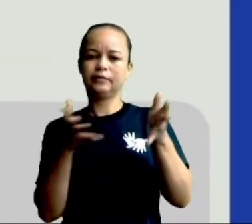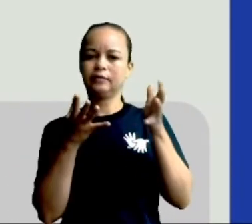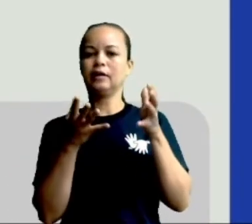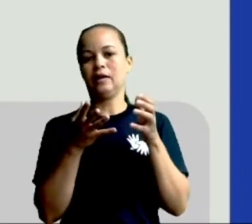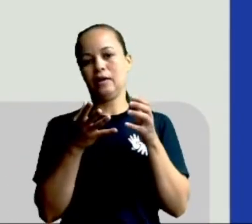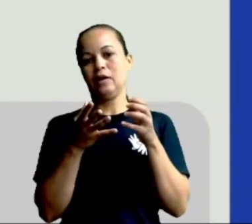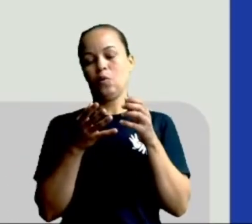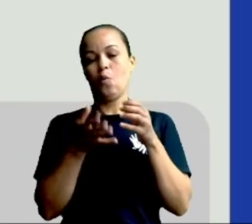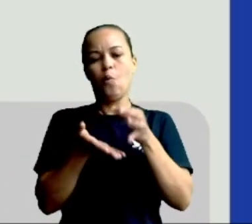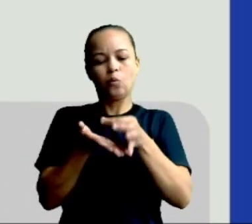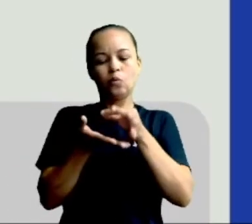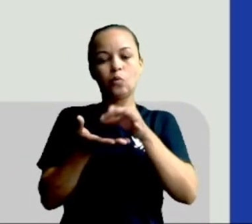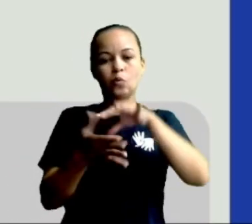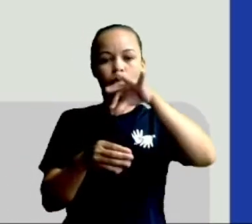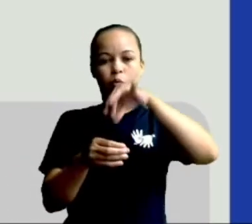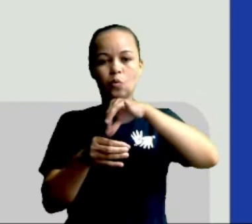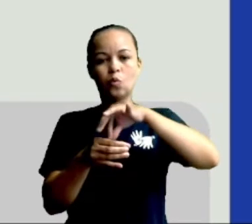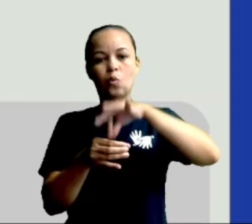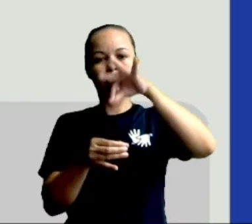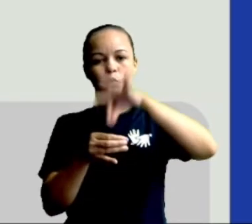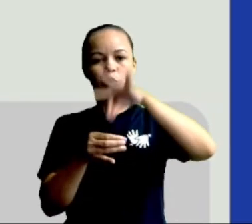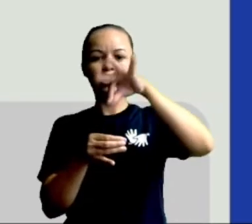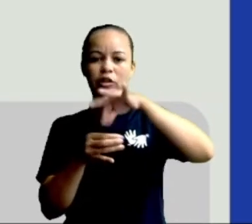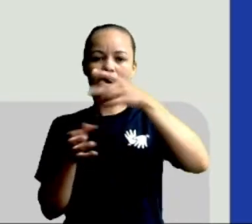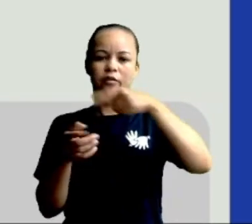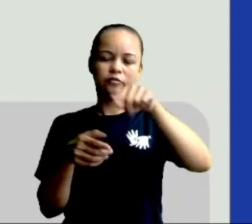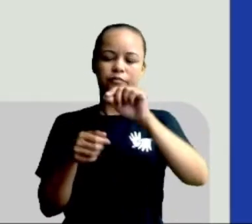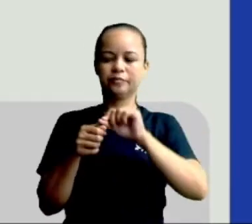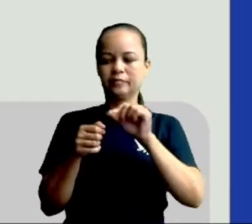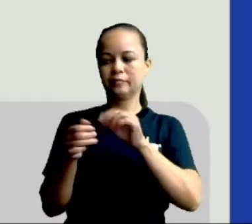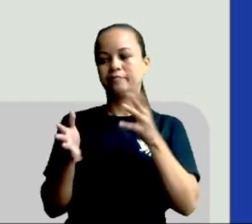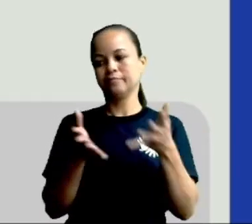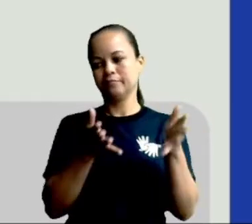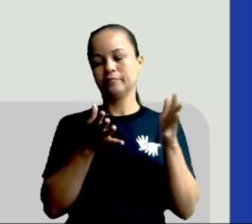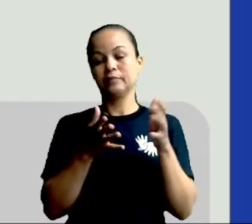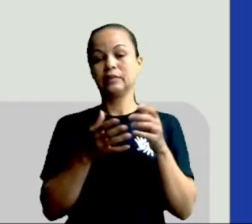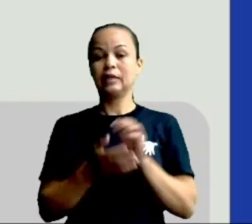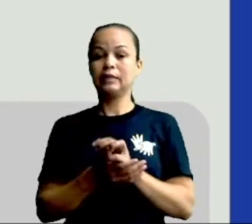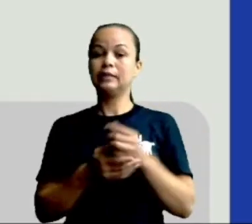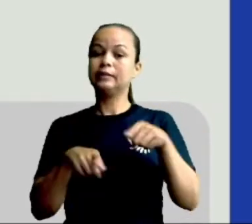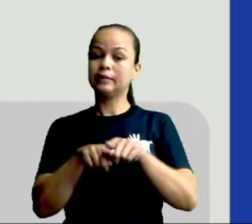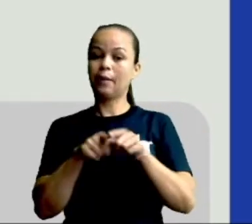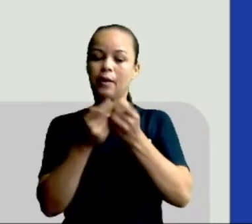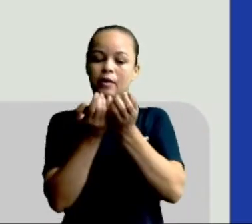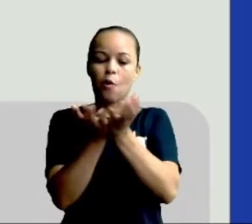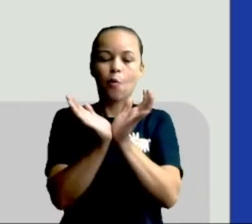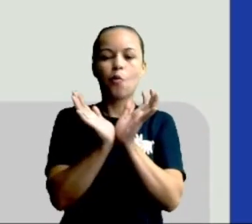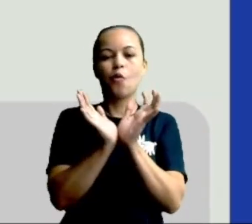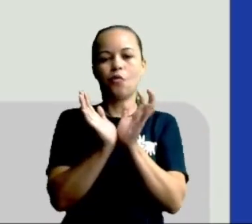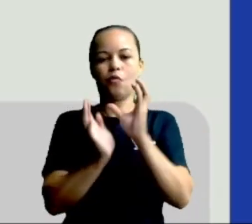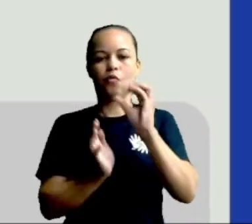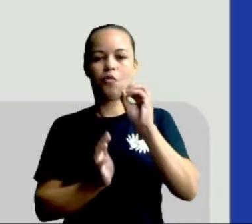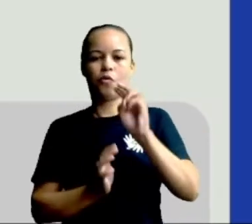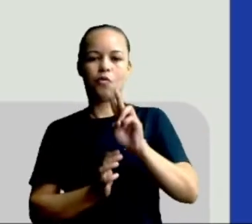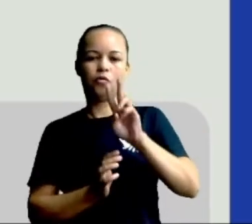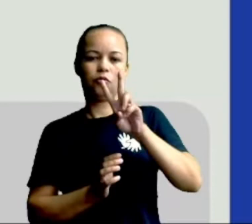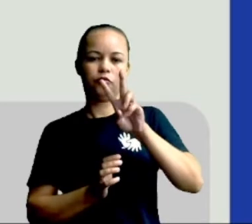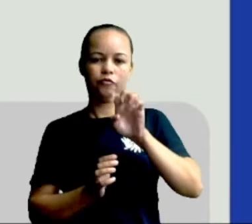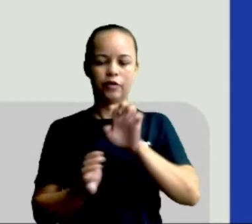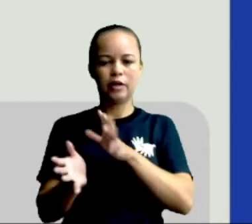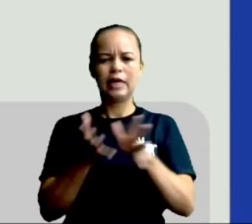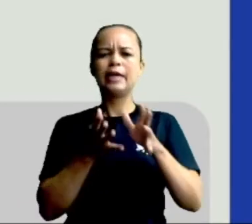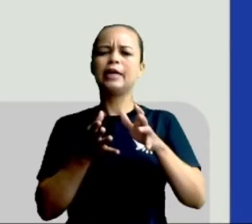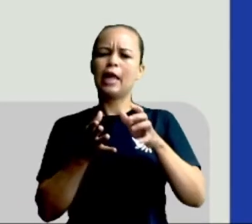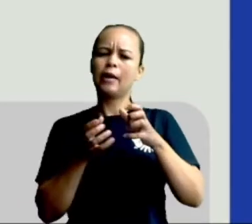chá que você faz. E aí nós temos o couve. O couve, ele é uma folha que é utilizada para fazer feijão, para colocar